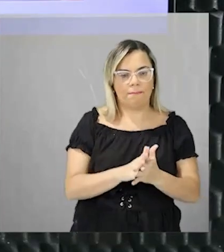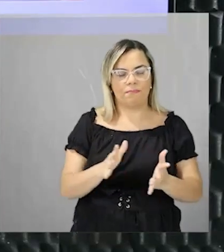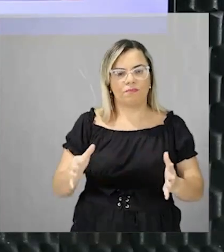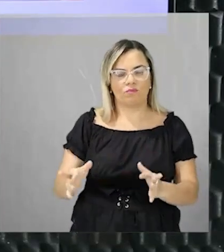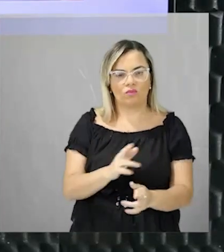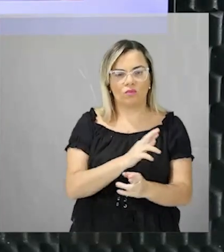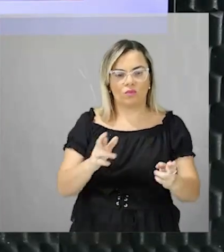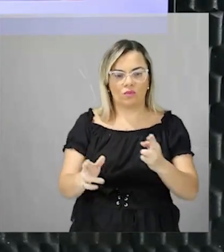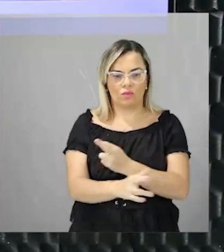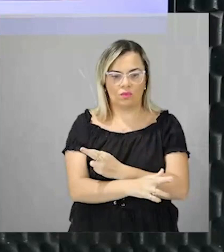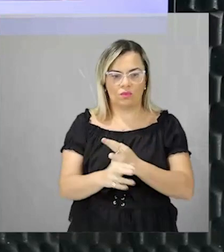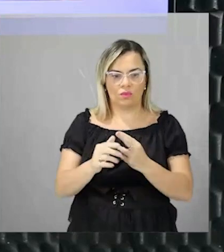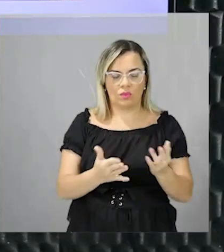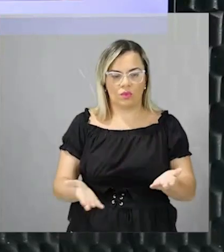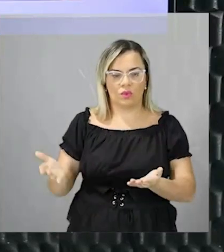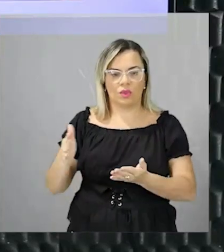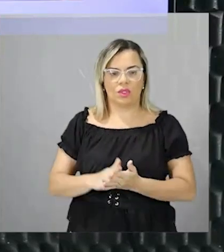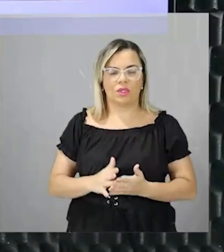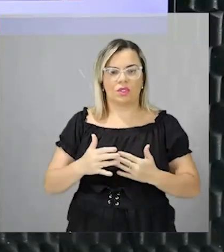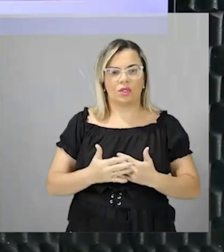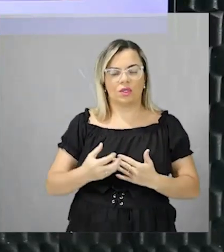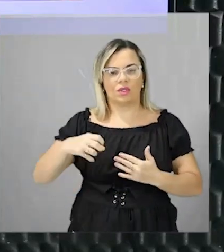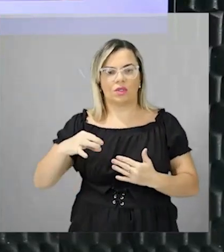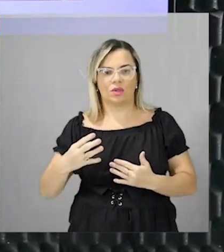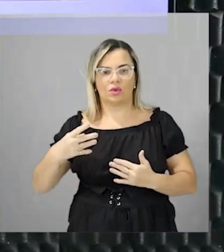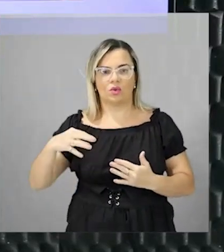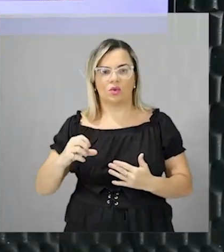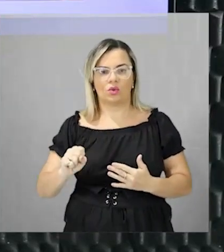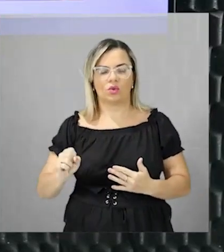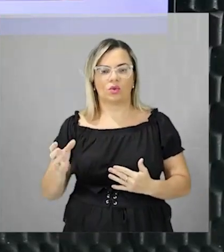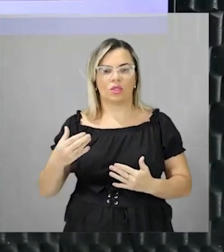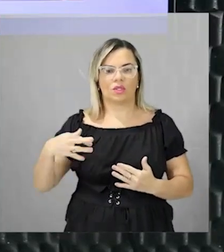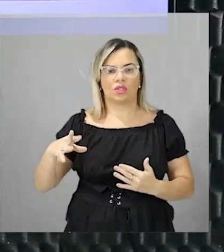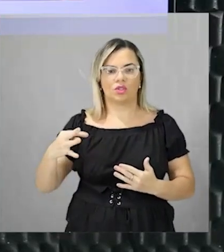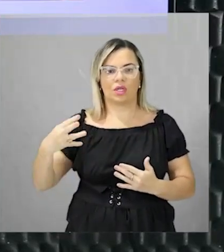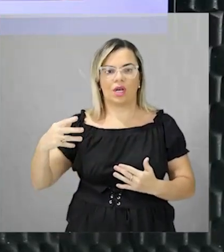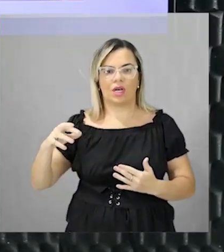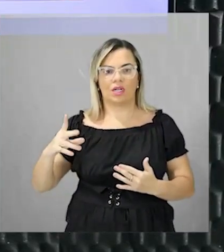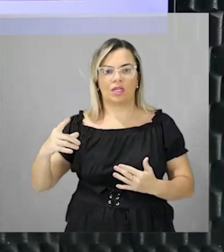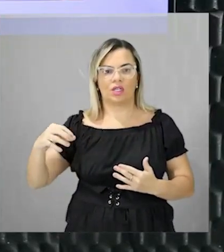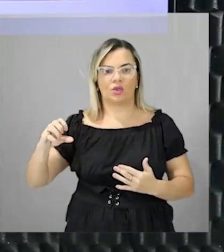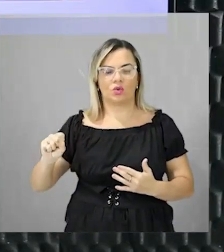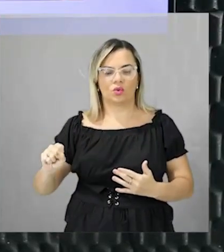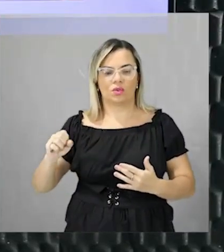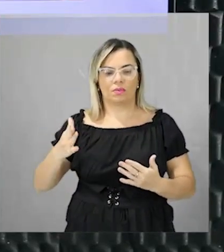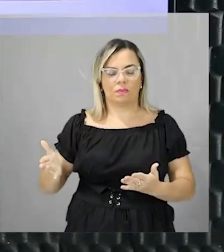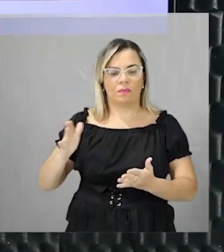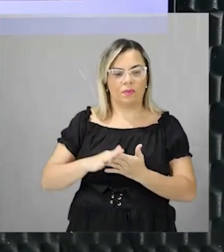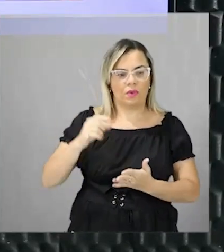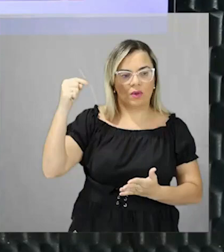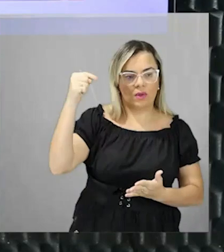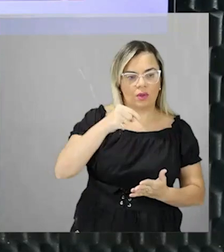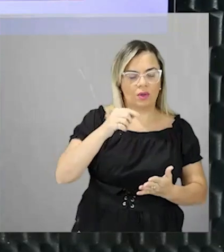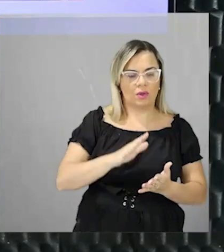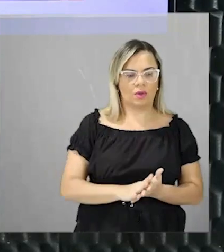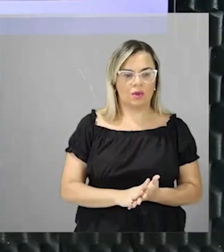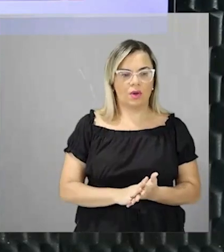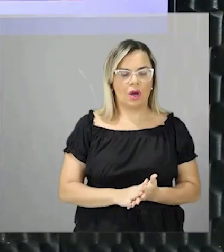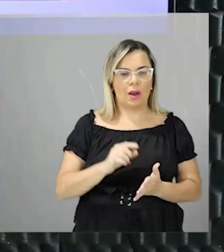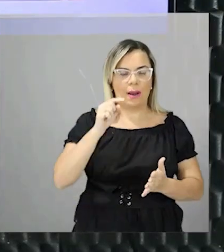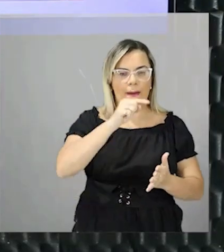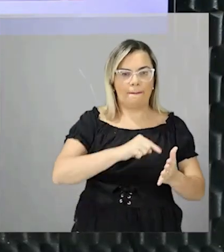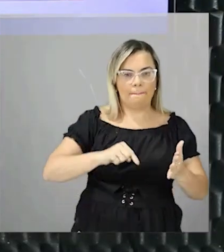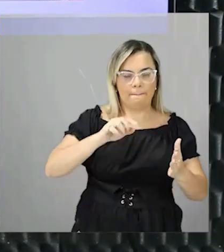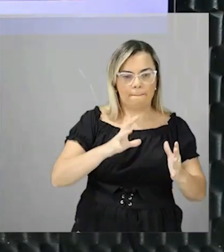atreladas em áreas de escudo cristalino. Rapidamente te falando, galera, tá? As rochas magmáticas, elas podem ser divididas em 2